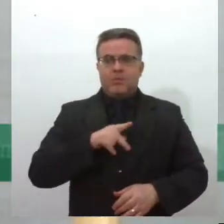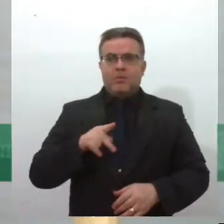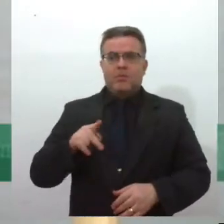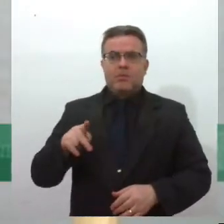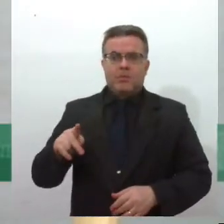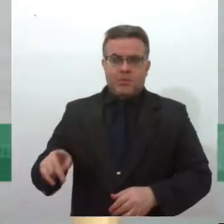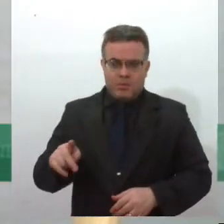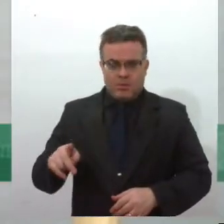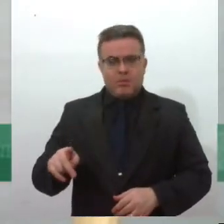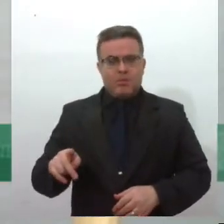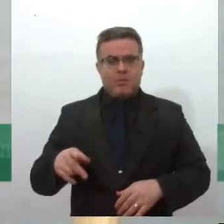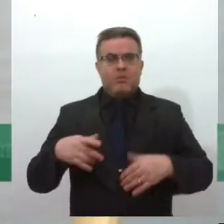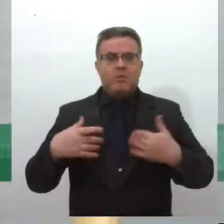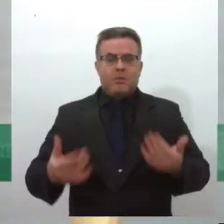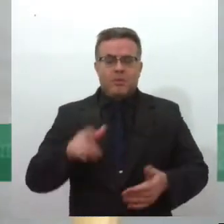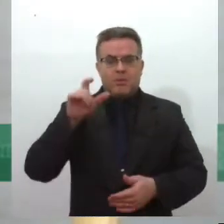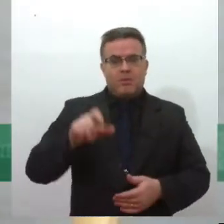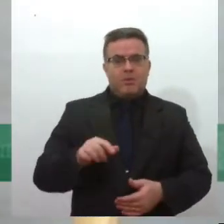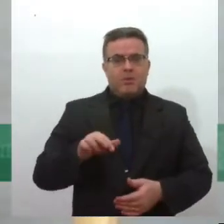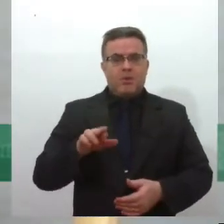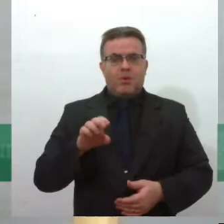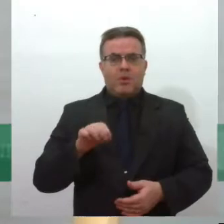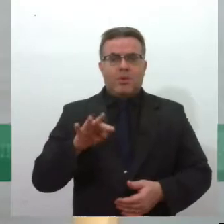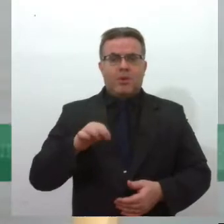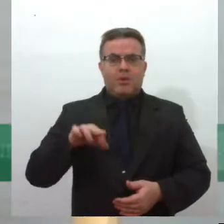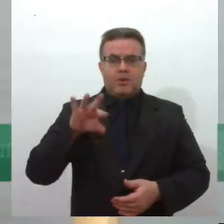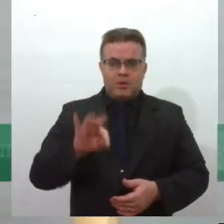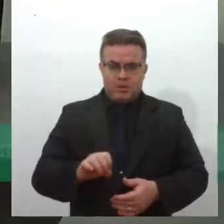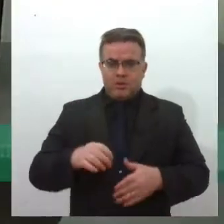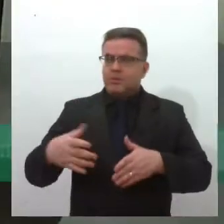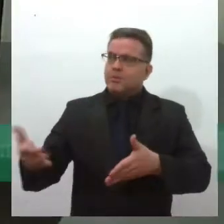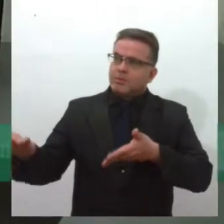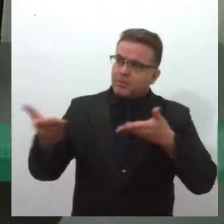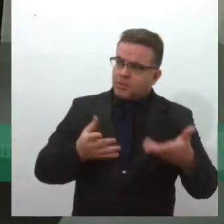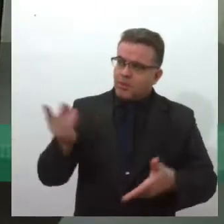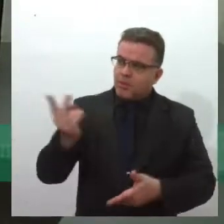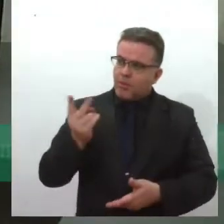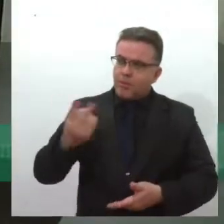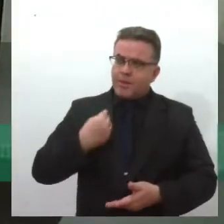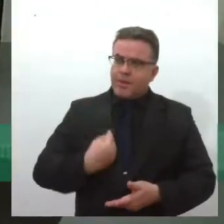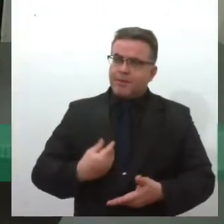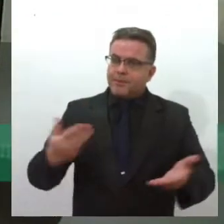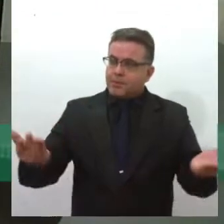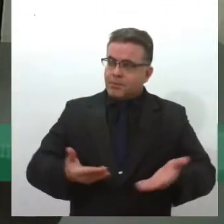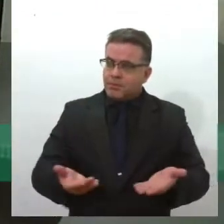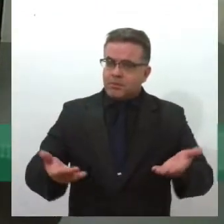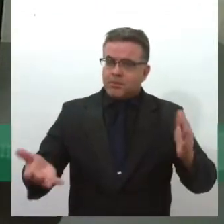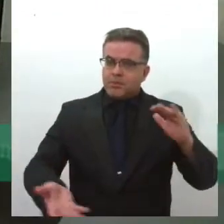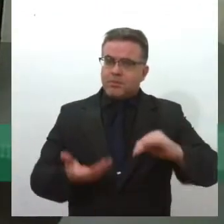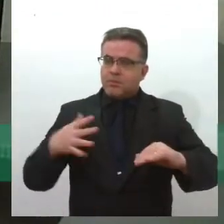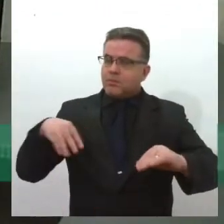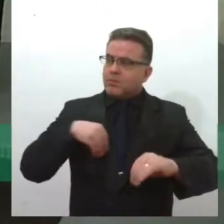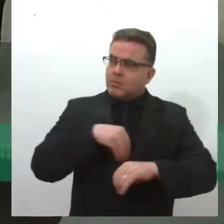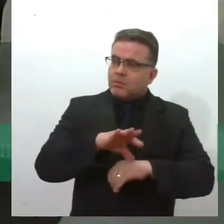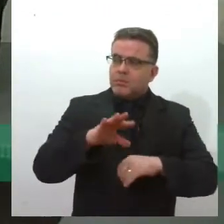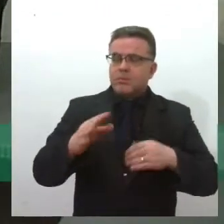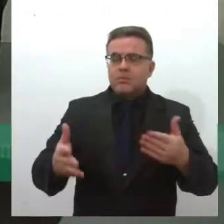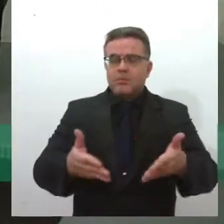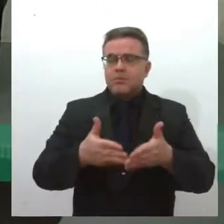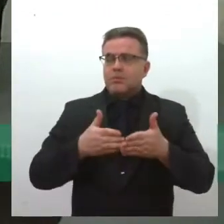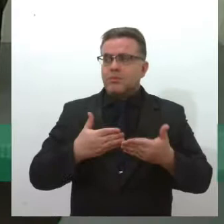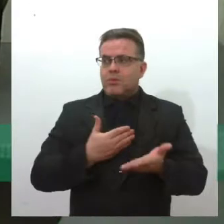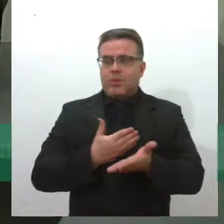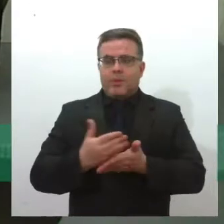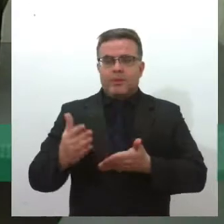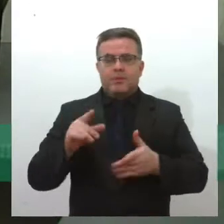Não Aceito Corrupção, Roberto Livianu. Sejam muito bem-vindos aqui ao Congresso em Pauta. Gostaria de começar perguntando,